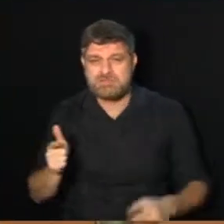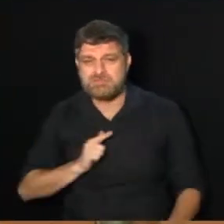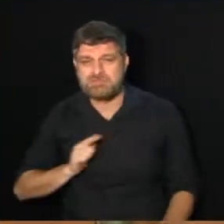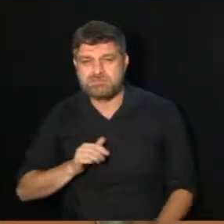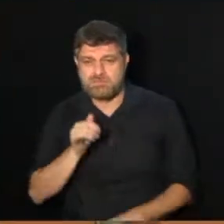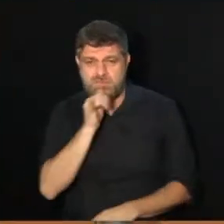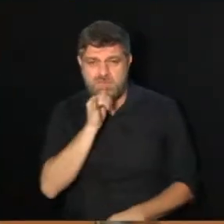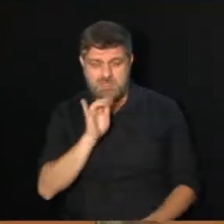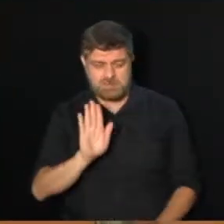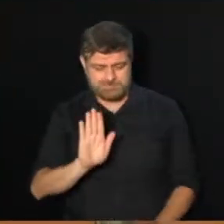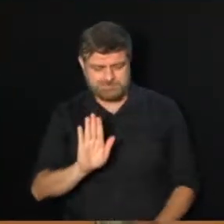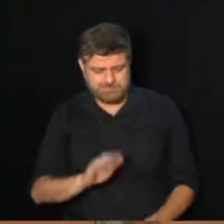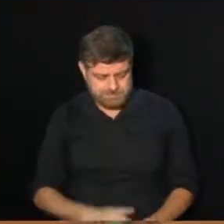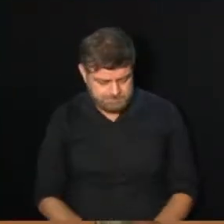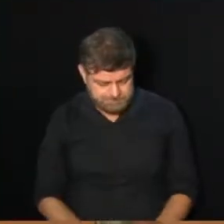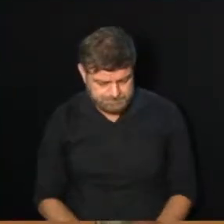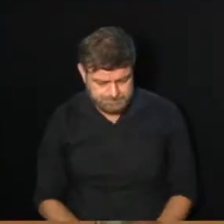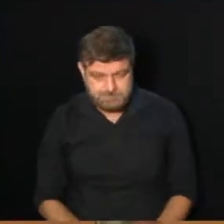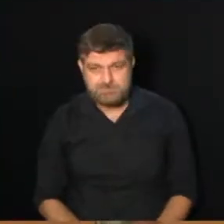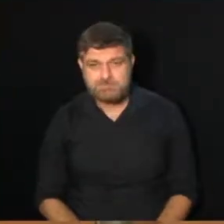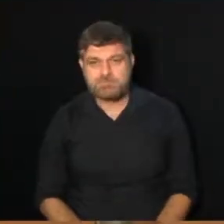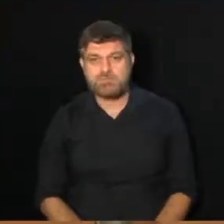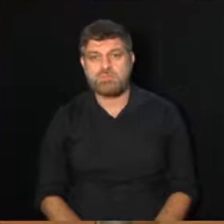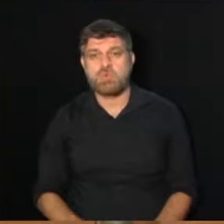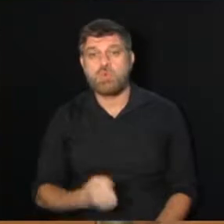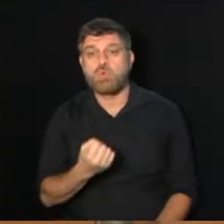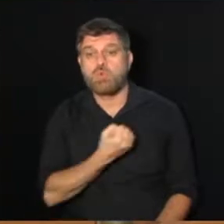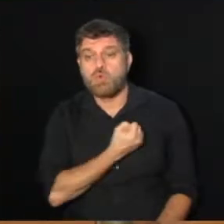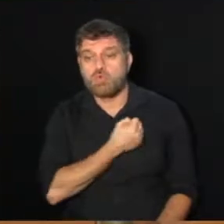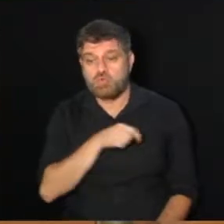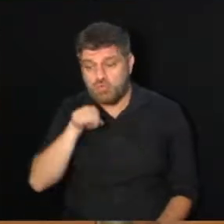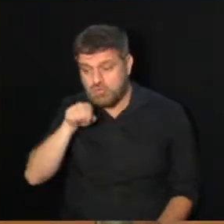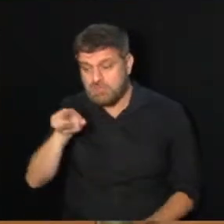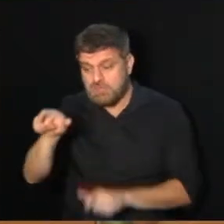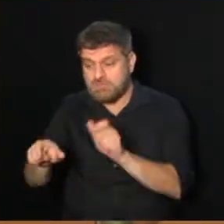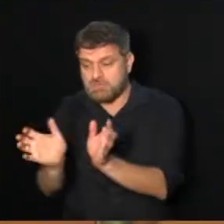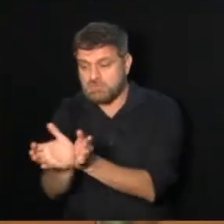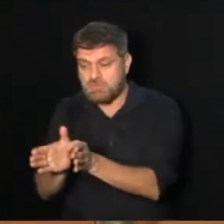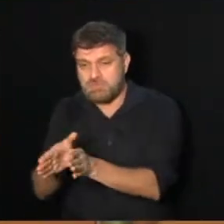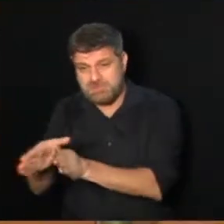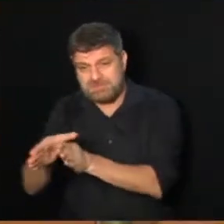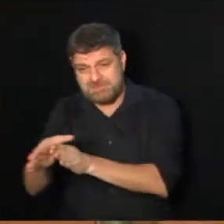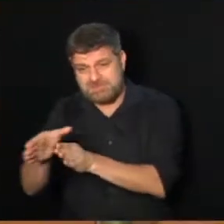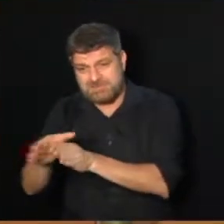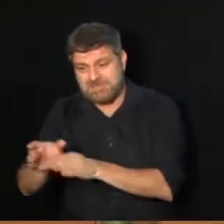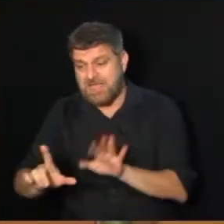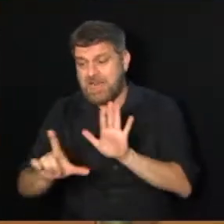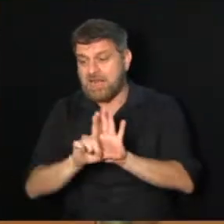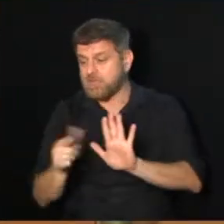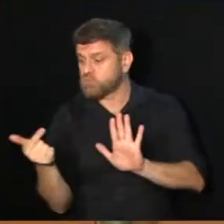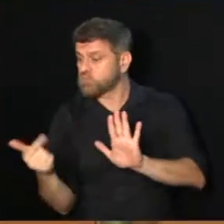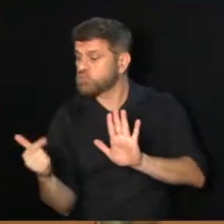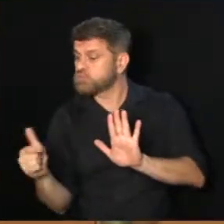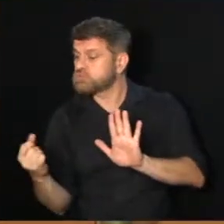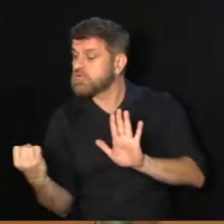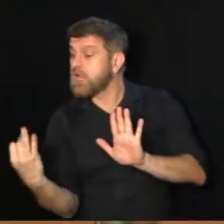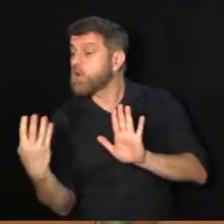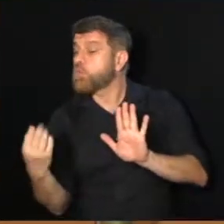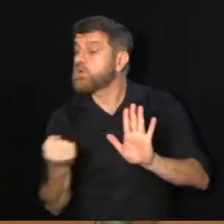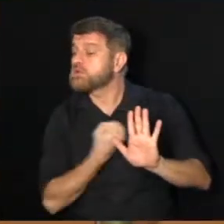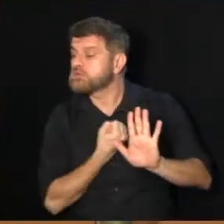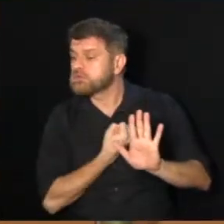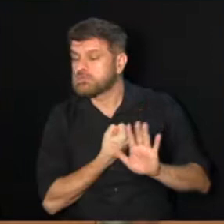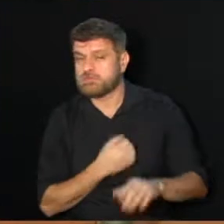exemplo, o número de componentes daqueles conselhos não estava previsto em lei. E uma mudança na chefia